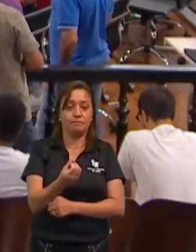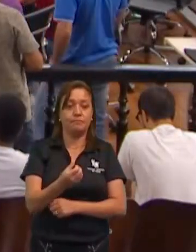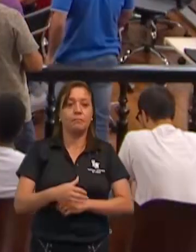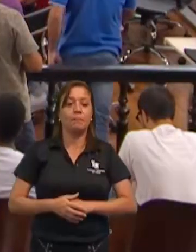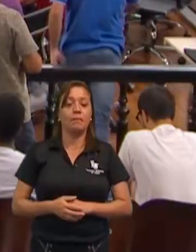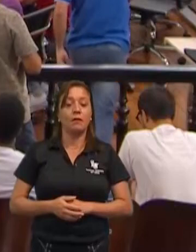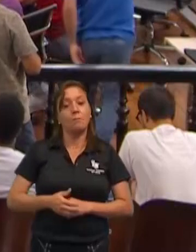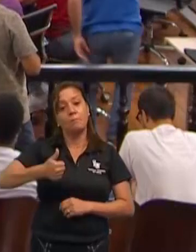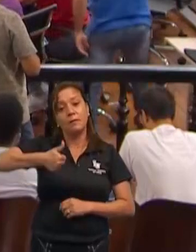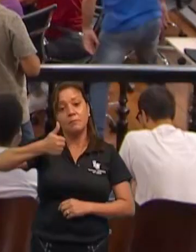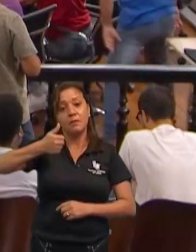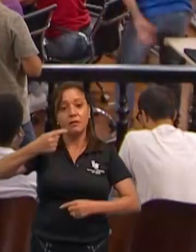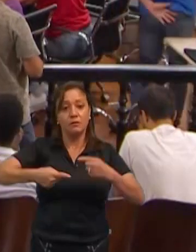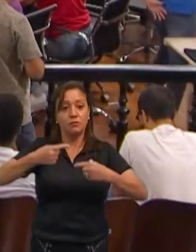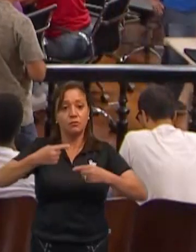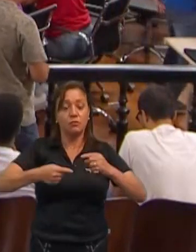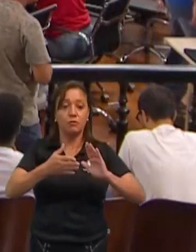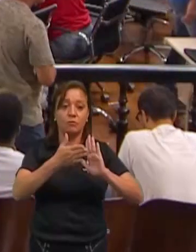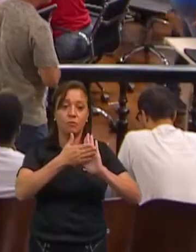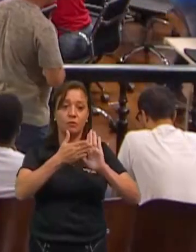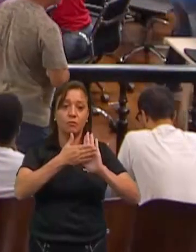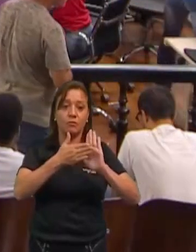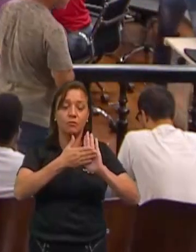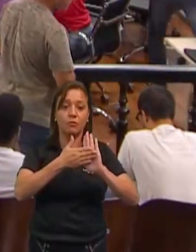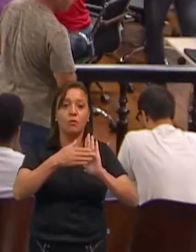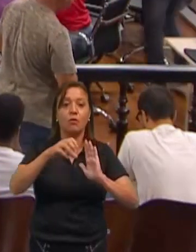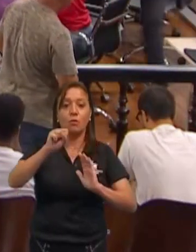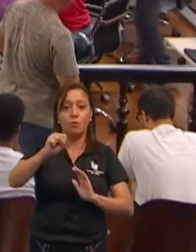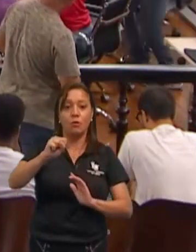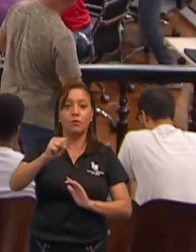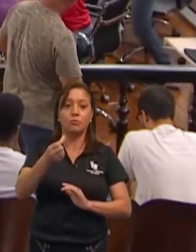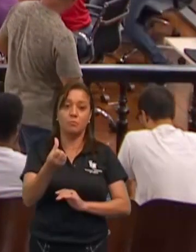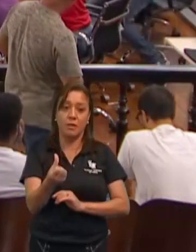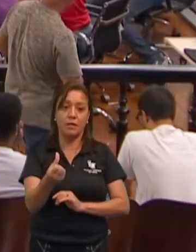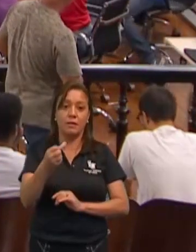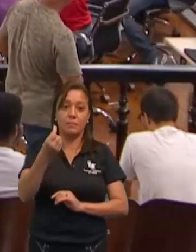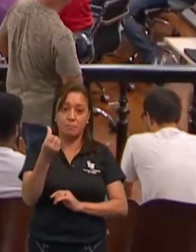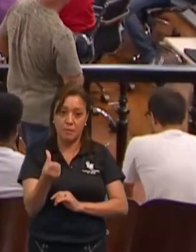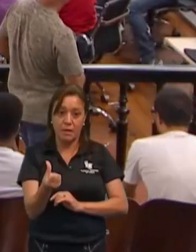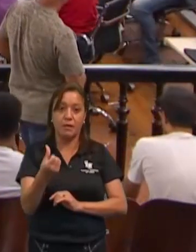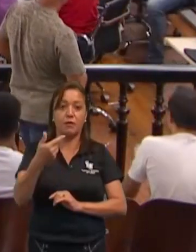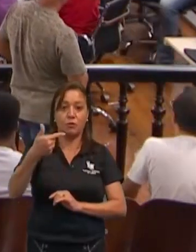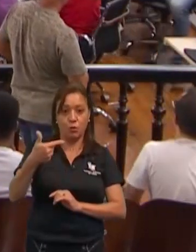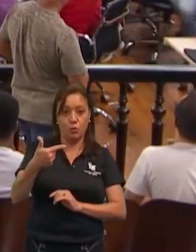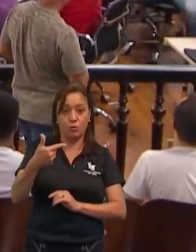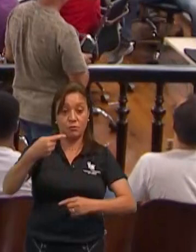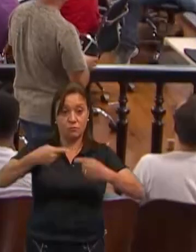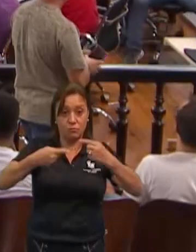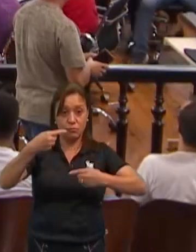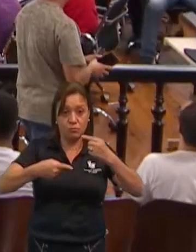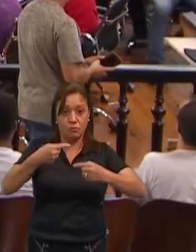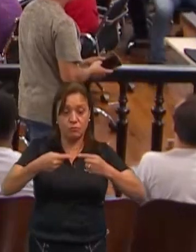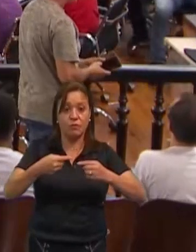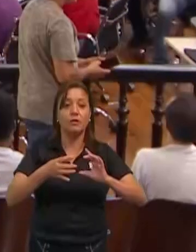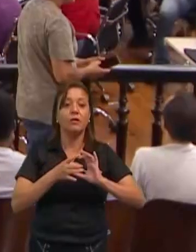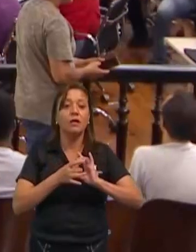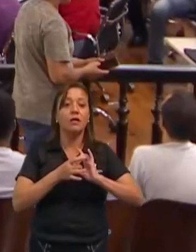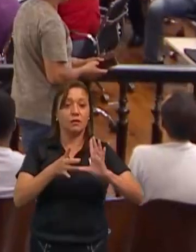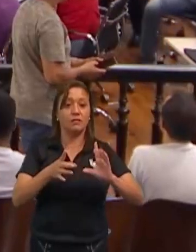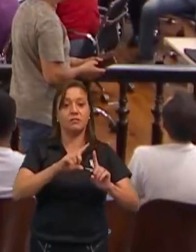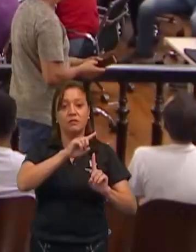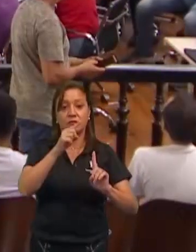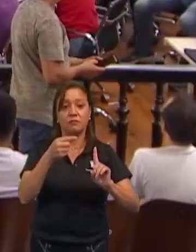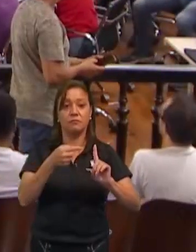discussão, processo 8862 de 2021, dispõe sobre a equiparação da licença maternidade